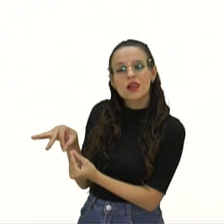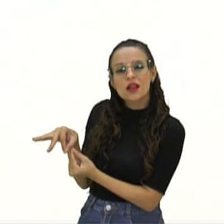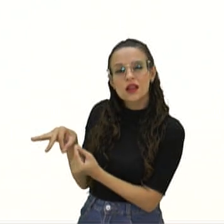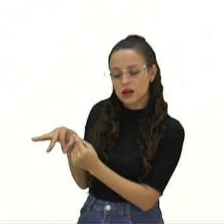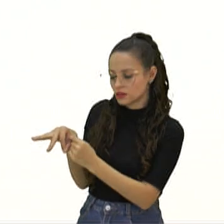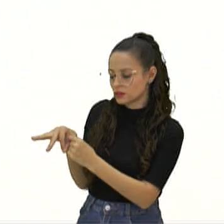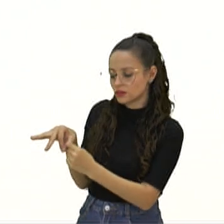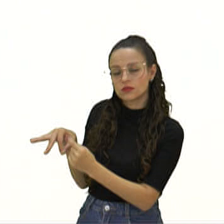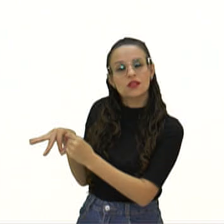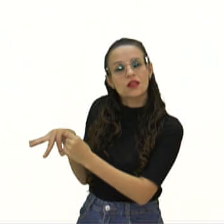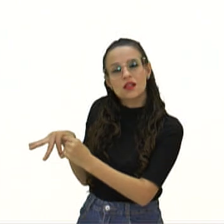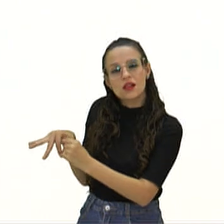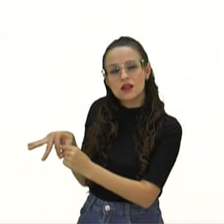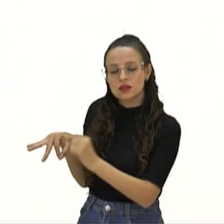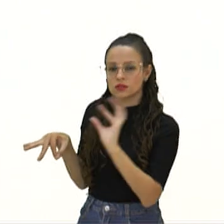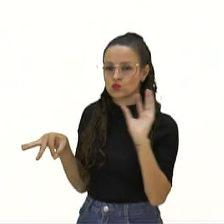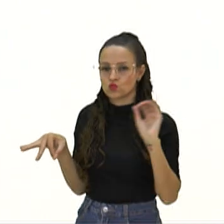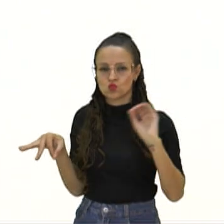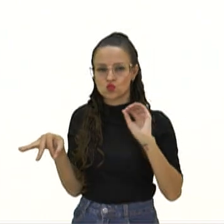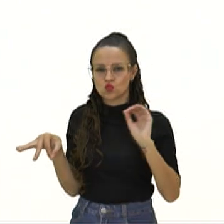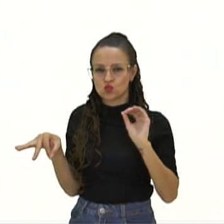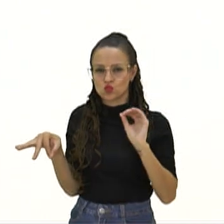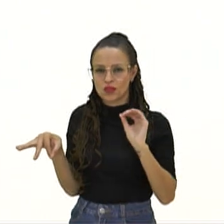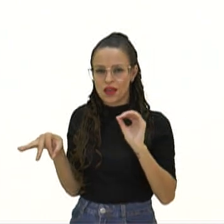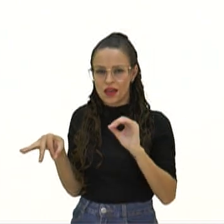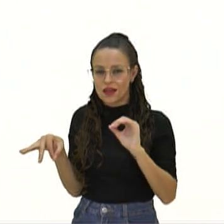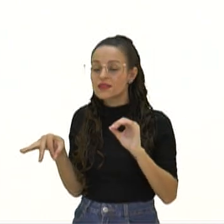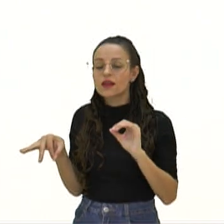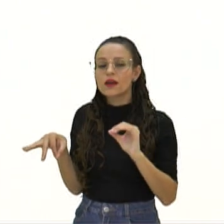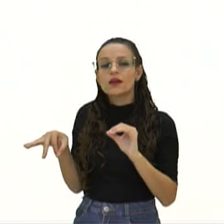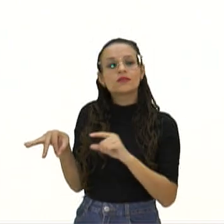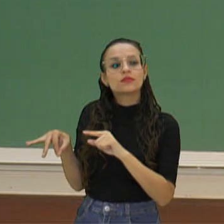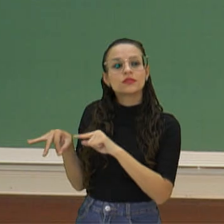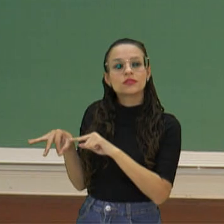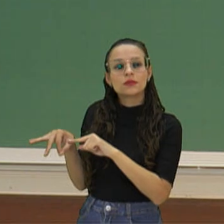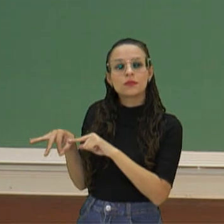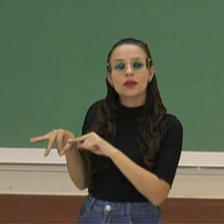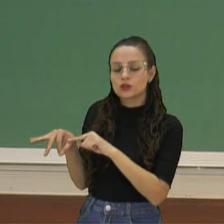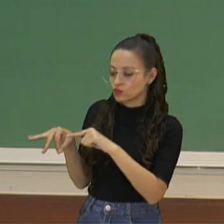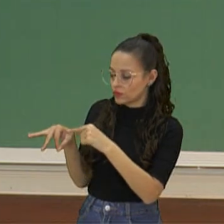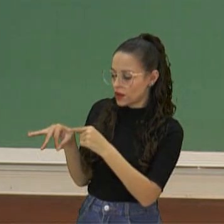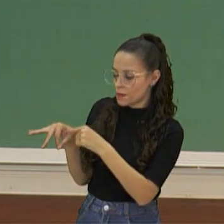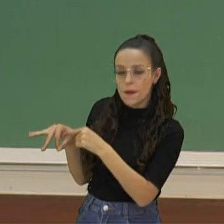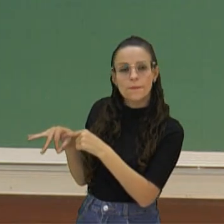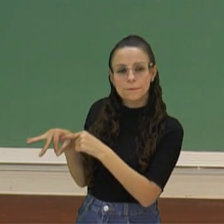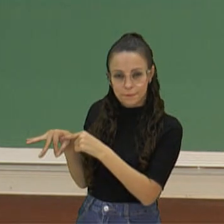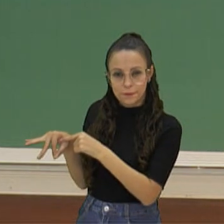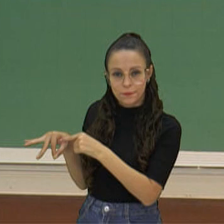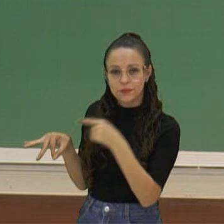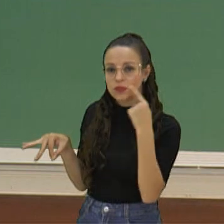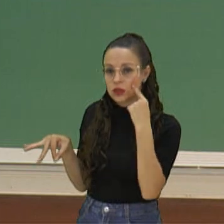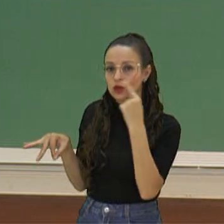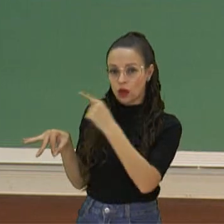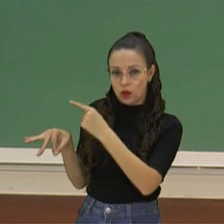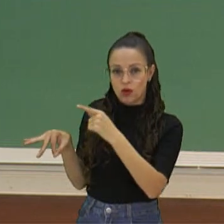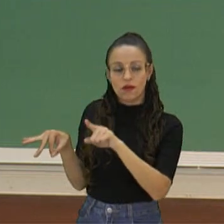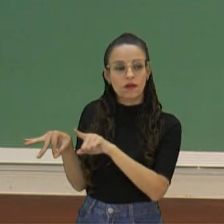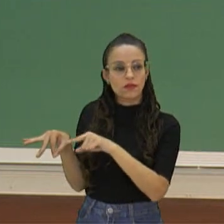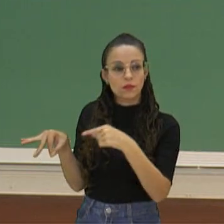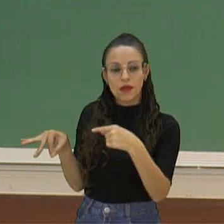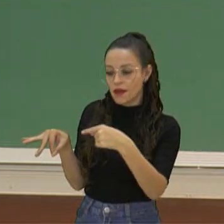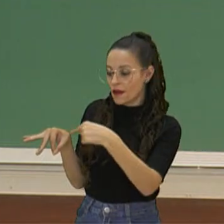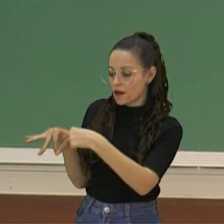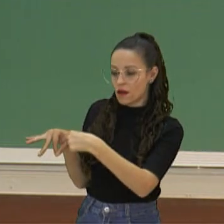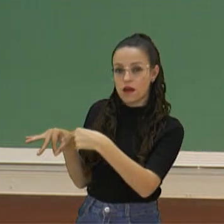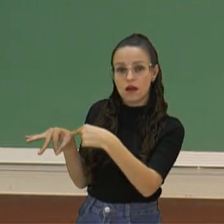mais internos, onde não vai ter esses pelos pubianos, o meato uretral, aqui sim, a uretra, que eu tinha falado agora, né? A entrada da